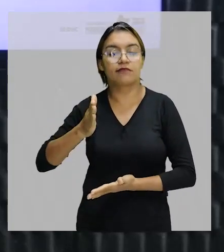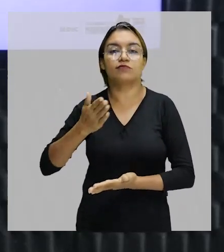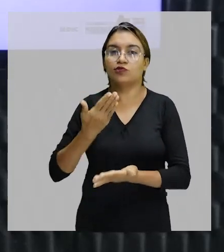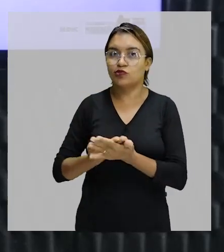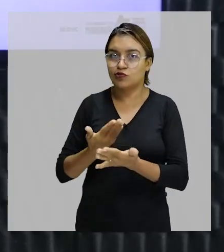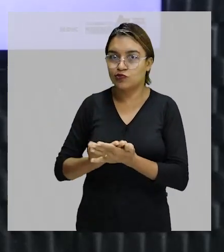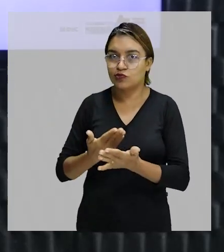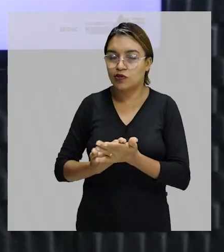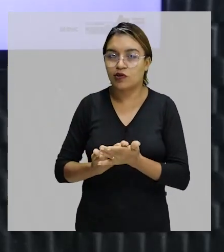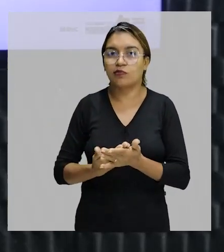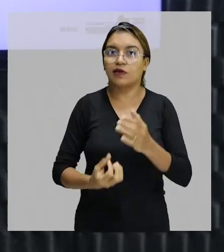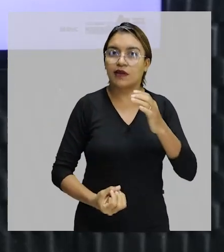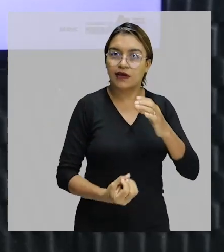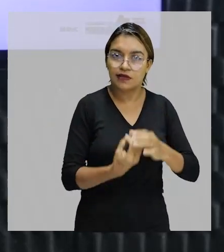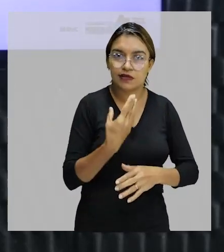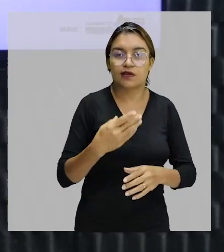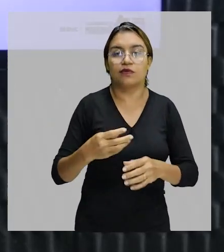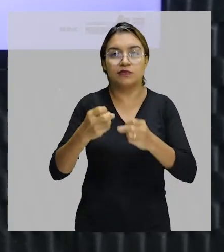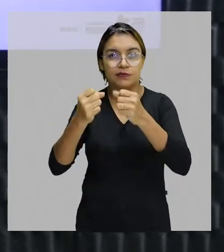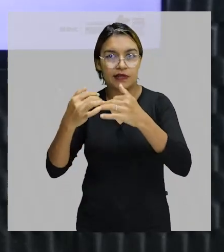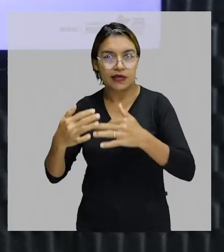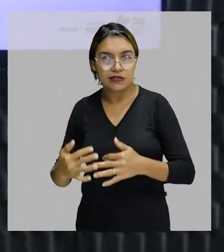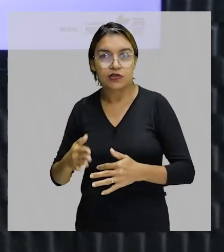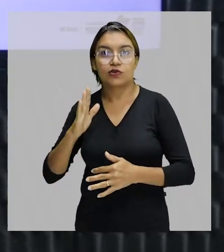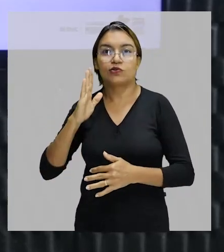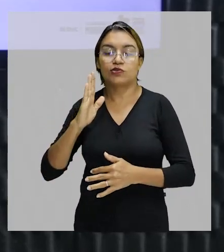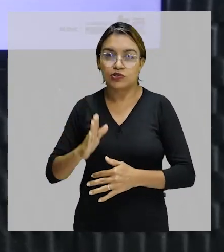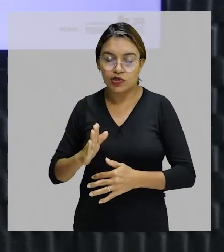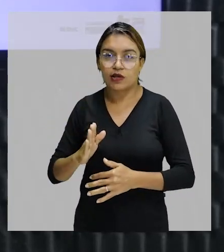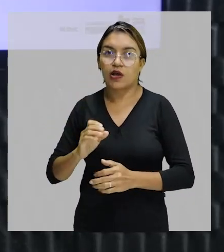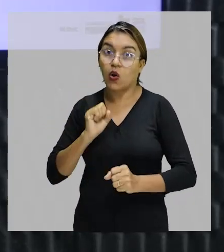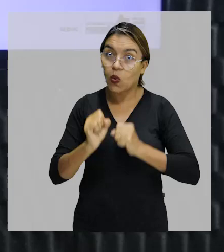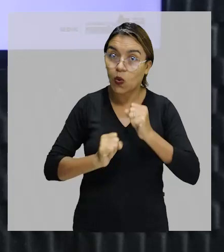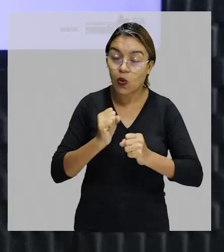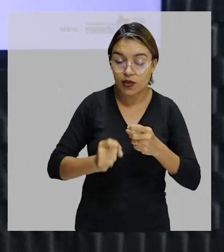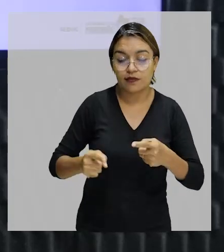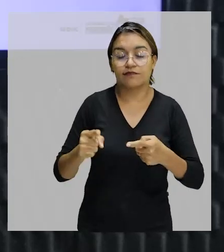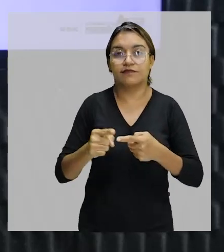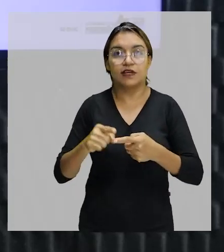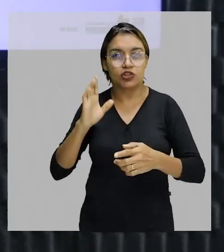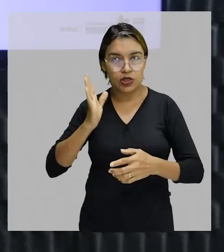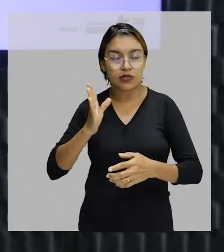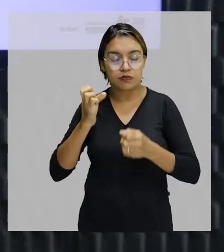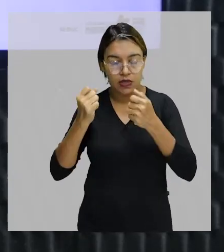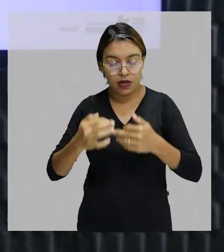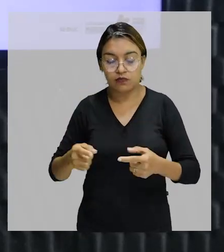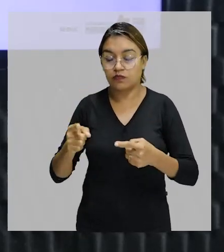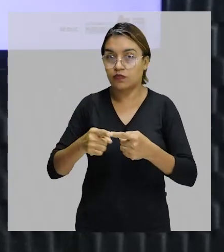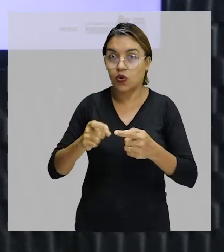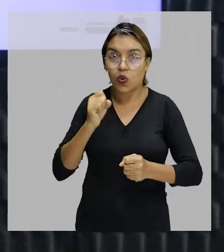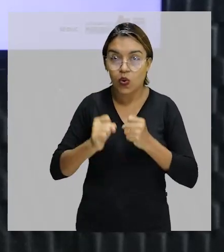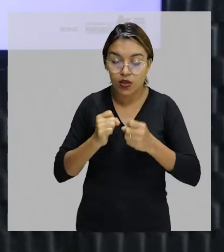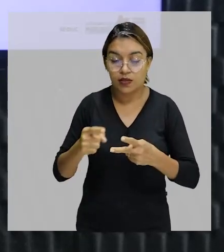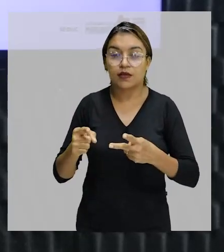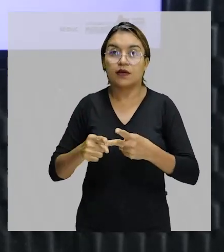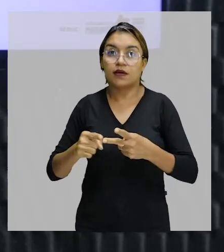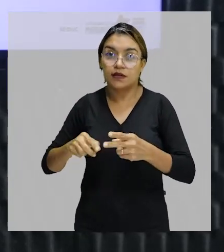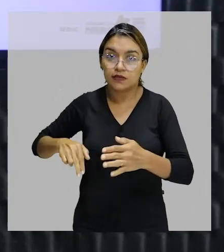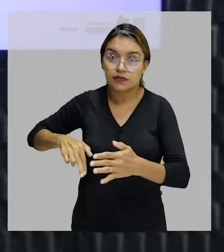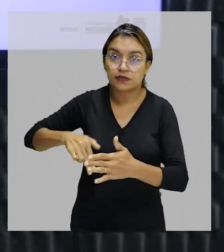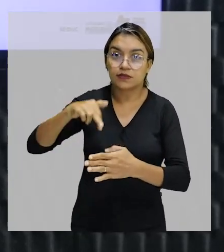definição, falamos do atletismo corrida, atletismo saltos, atletismo arremessos. Já trouxe para